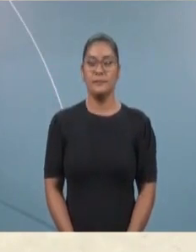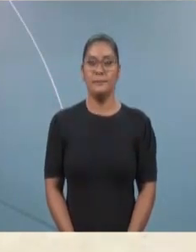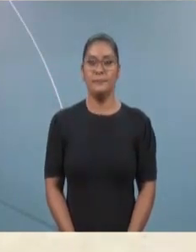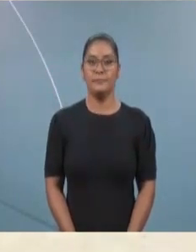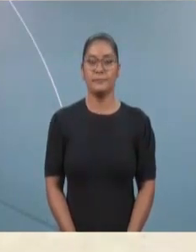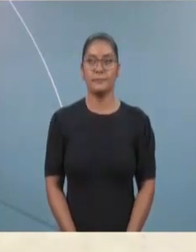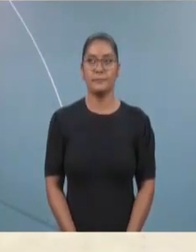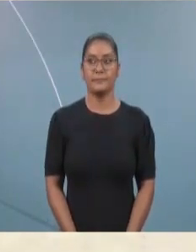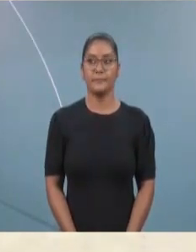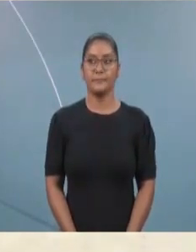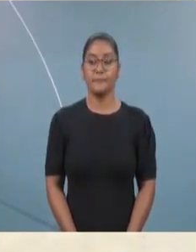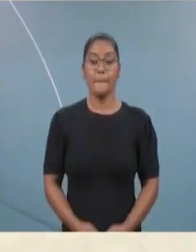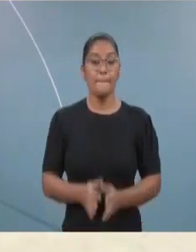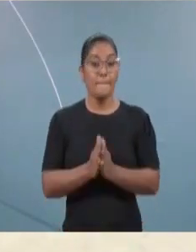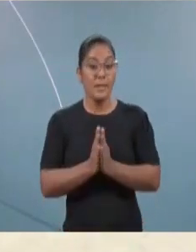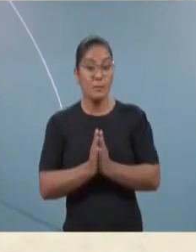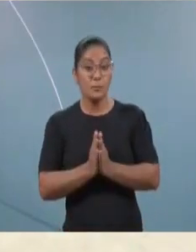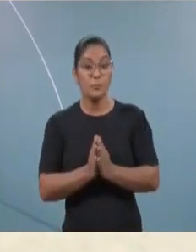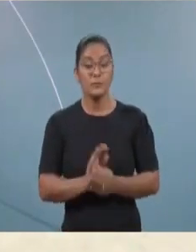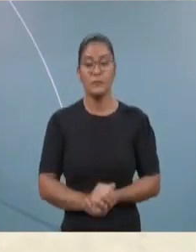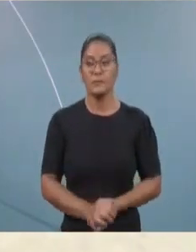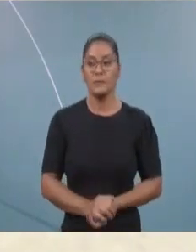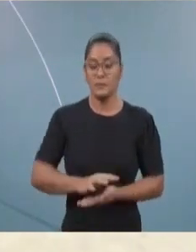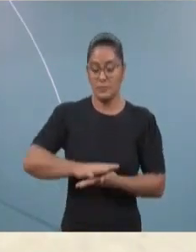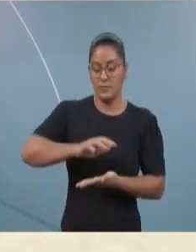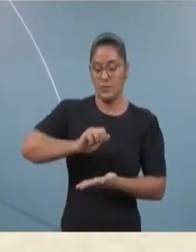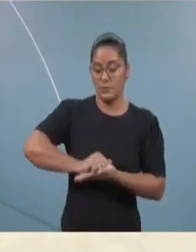presente por favor